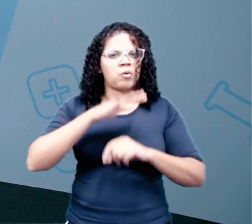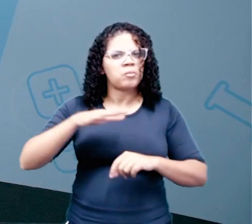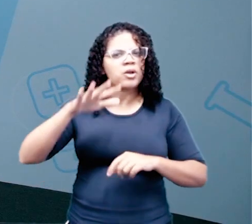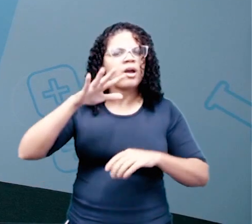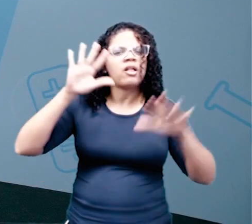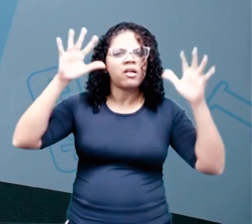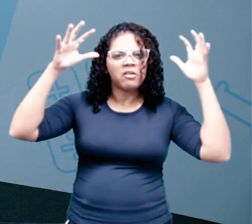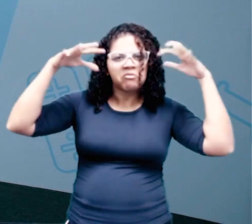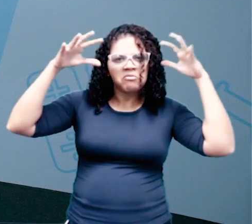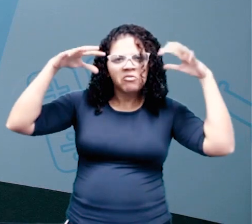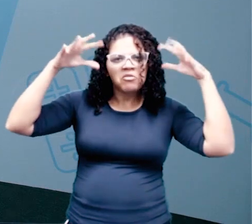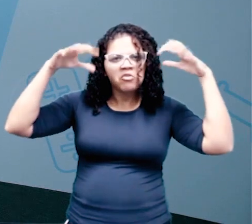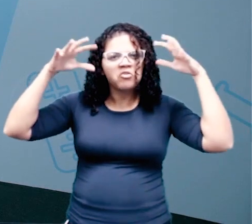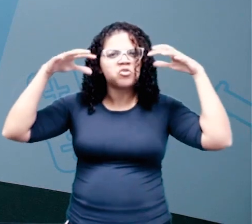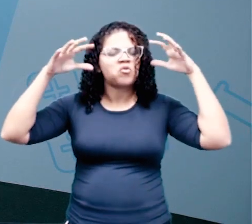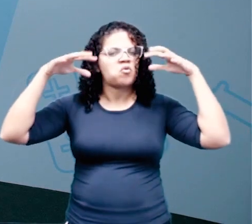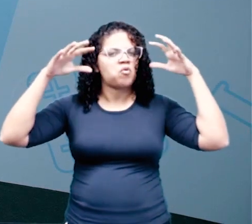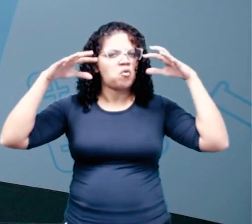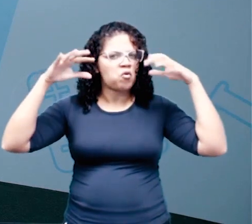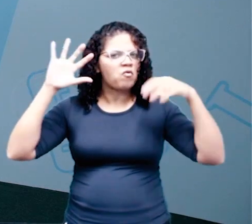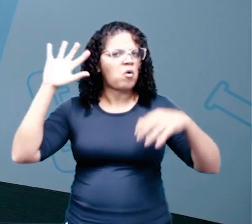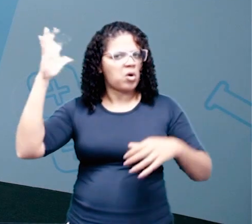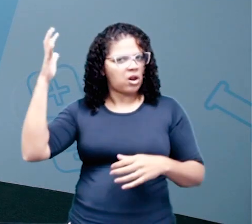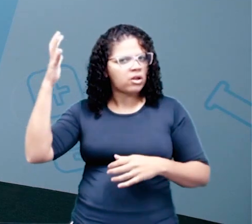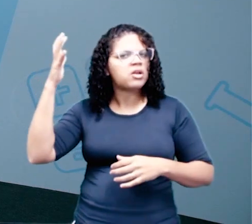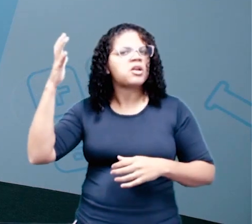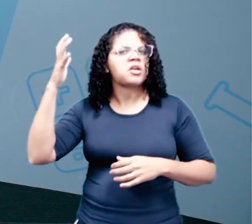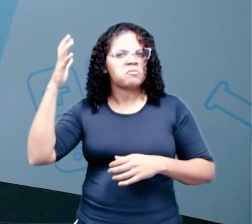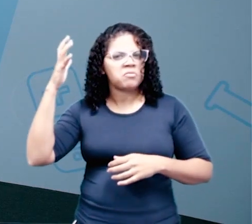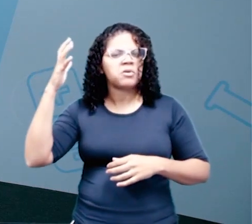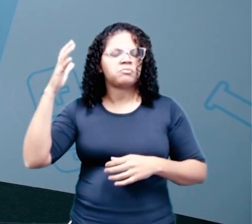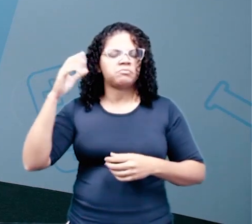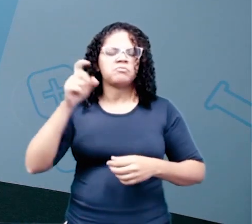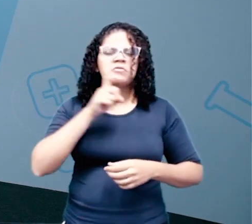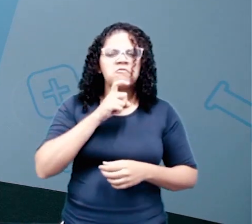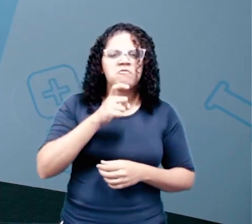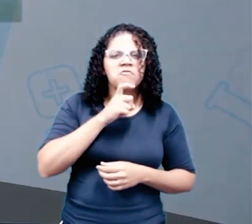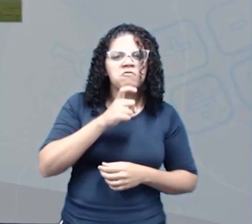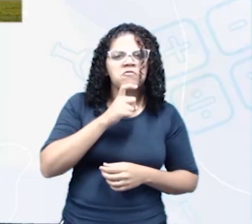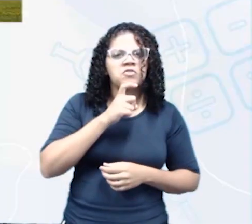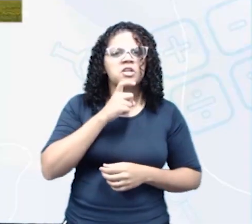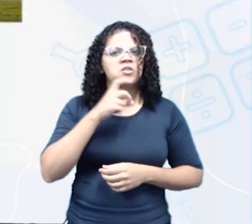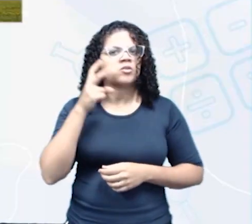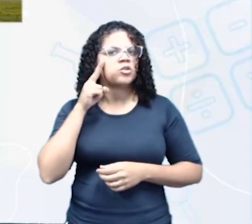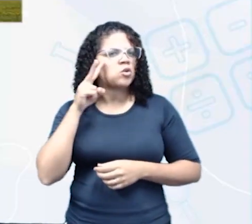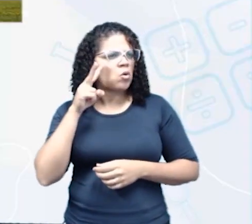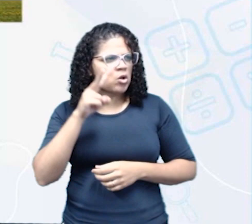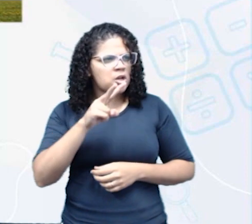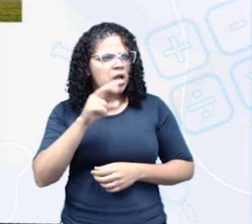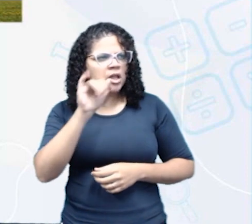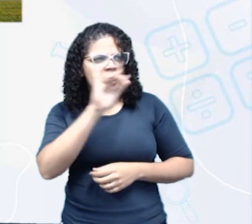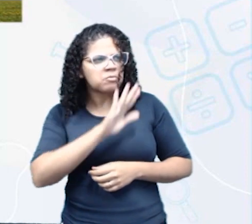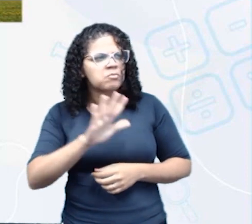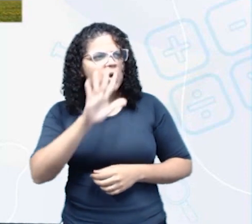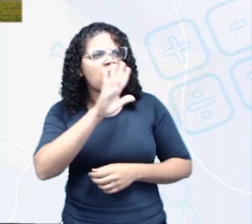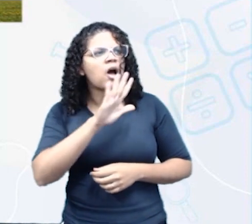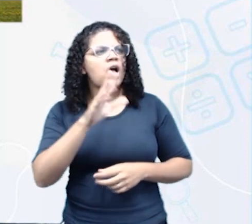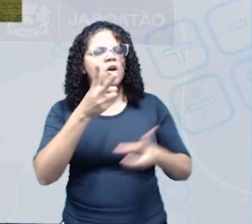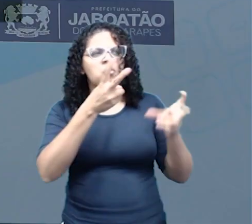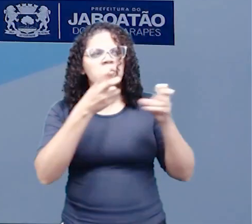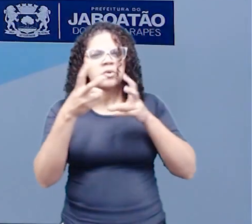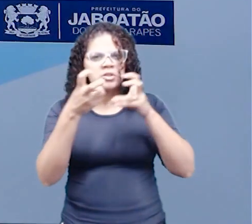gente precisa se preparar para uma chuva, tá tudo muito frio. Mas se eu olhar direitinho de novo aqui, eu vou perceber